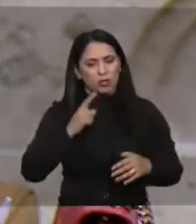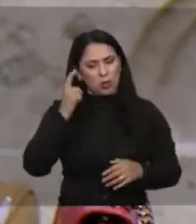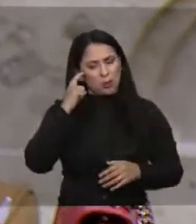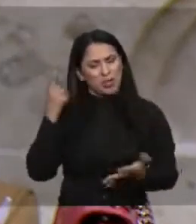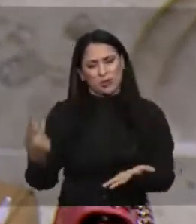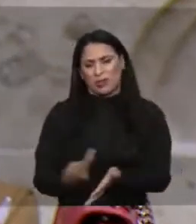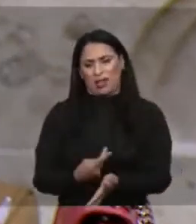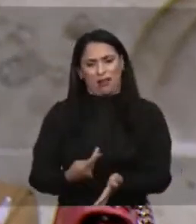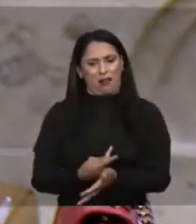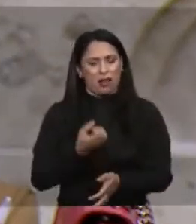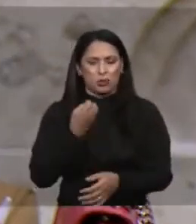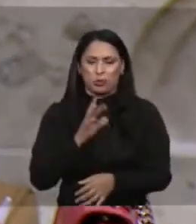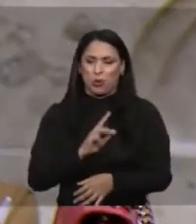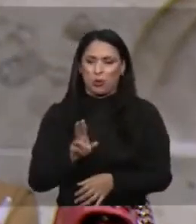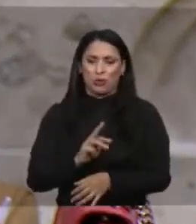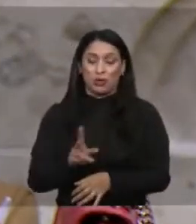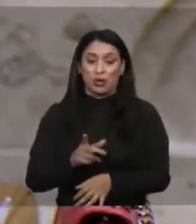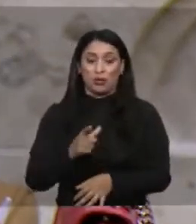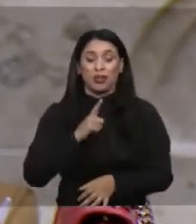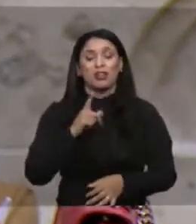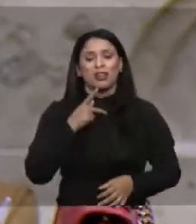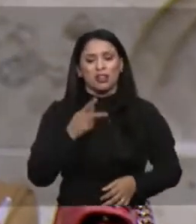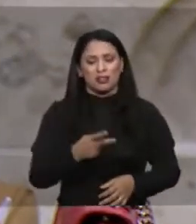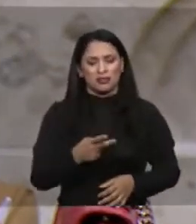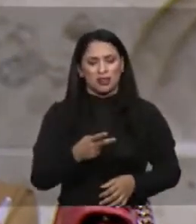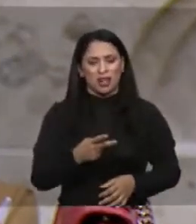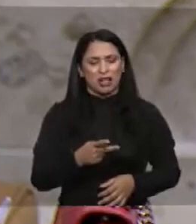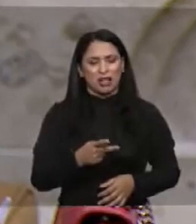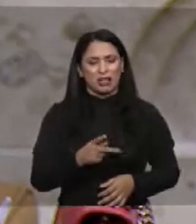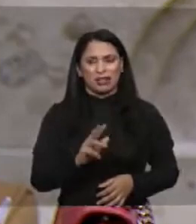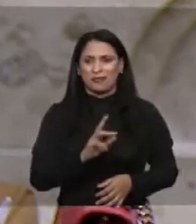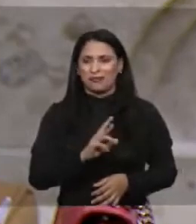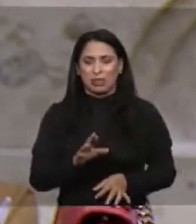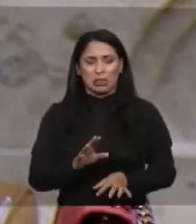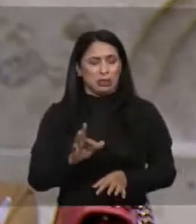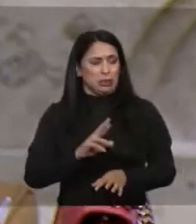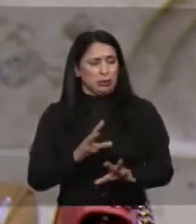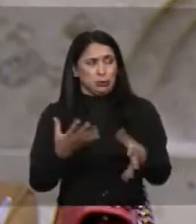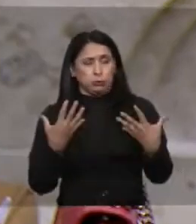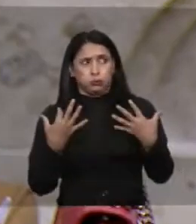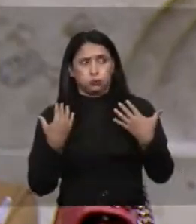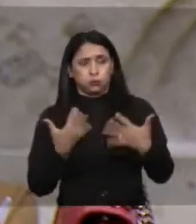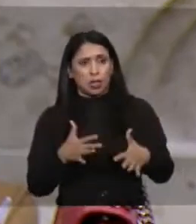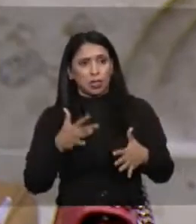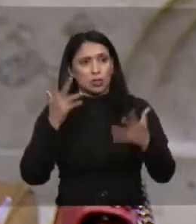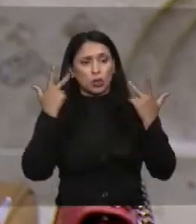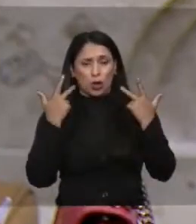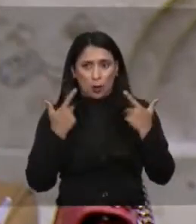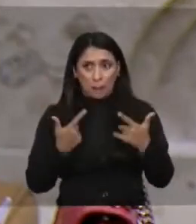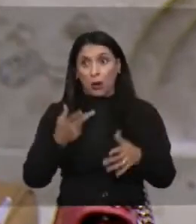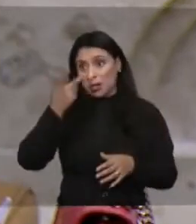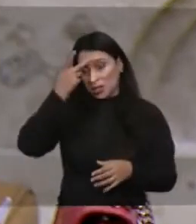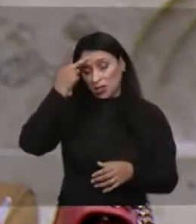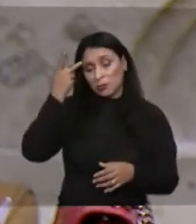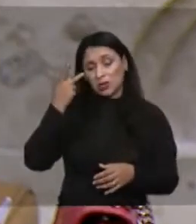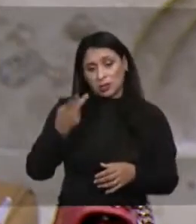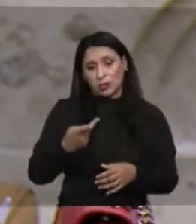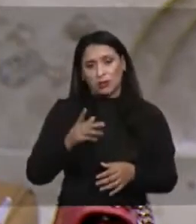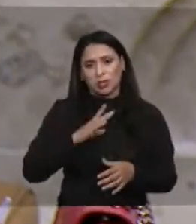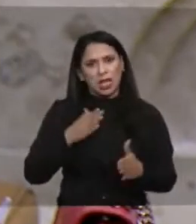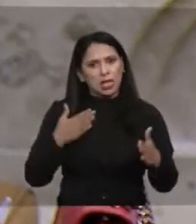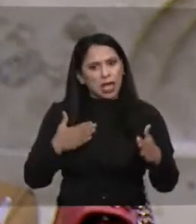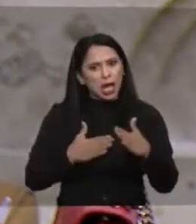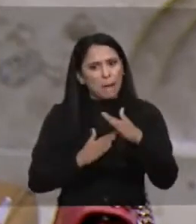E também dizer que a indignação é uma coisa normal e as pessoas devem ter, mas elas têm que ter